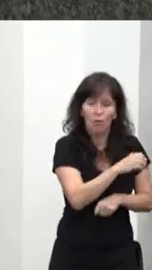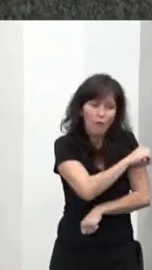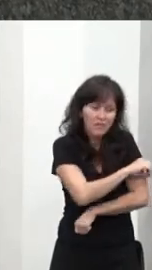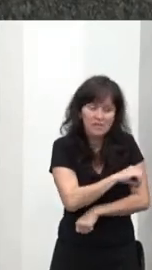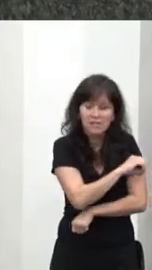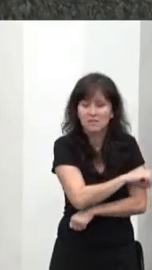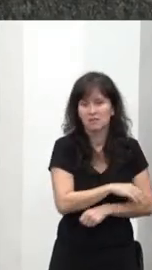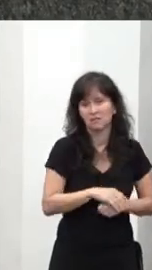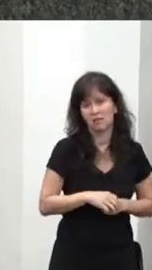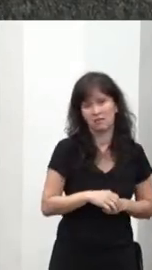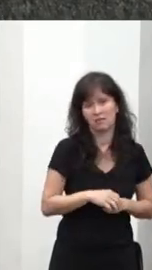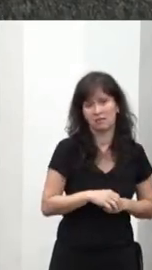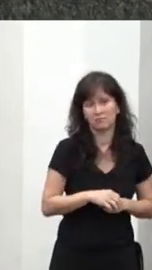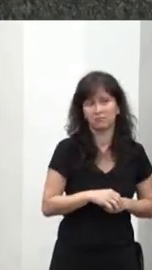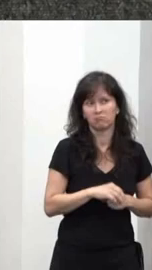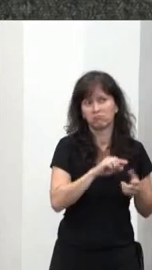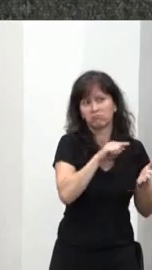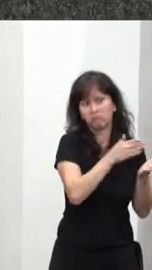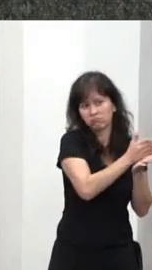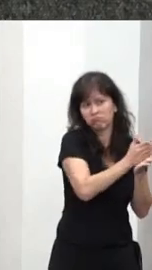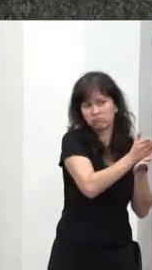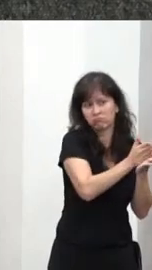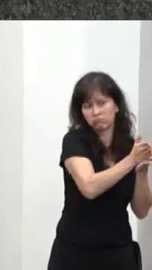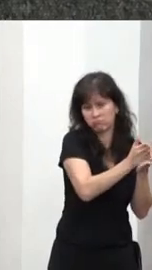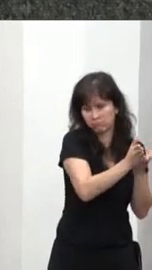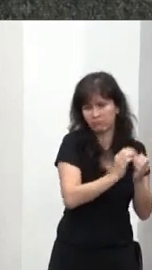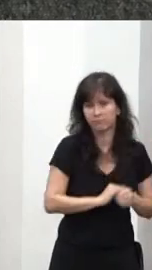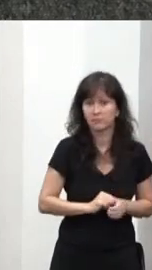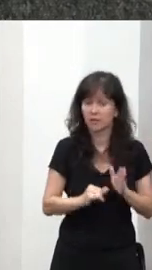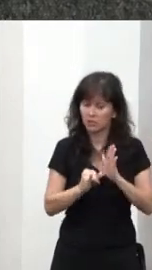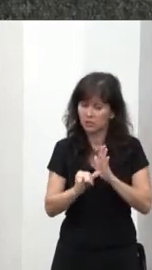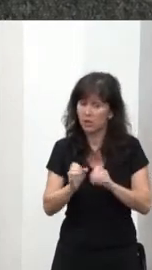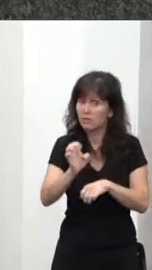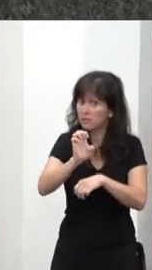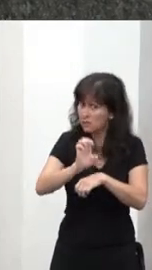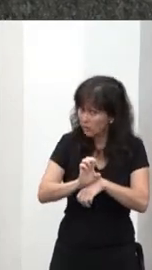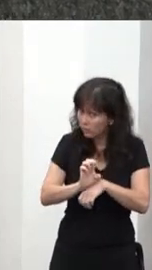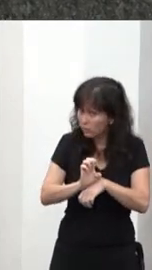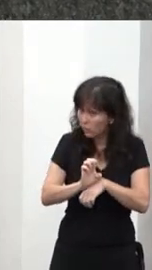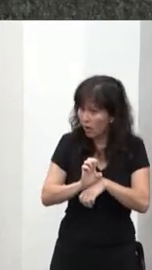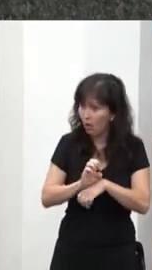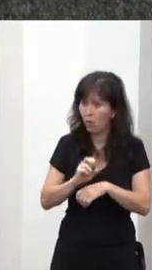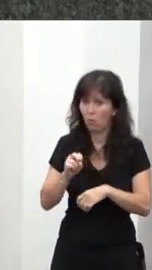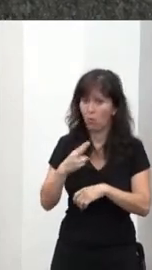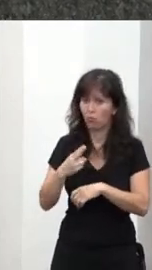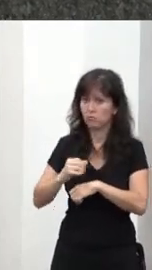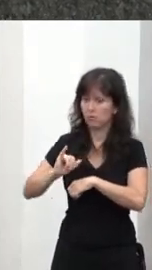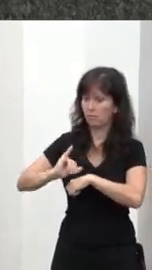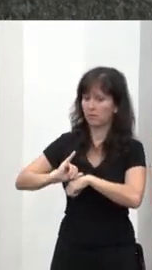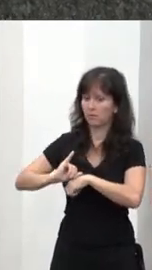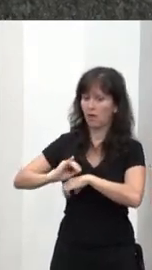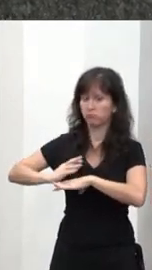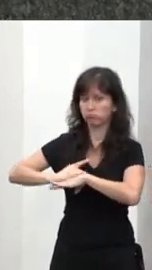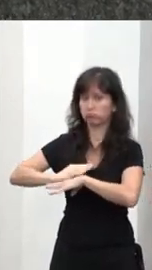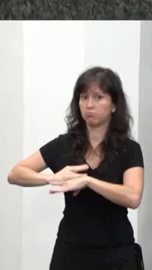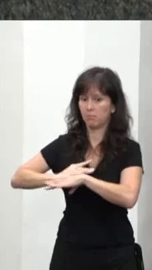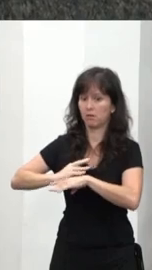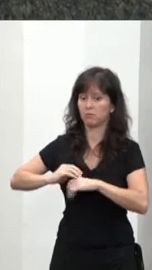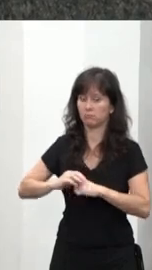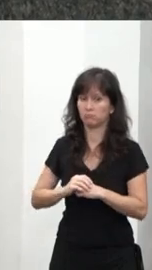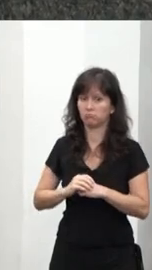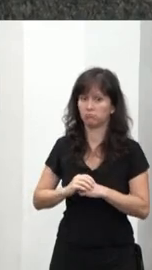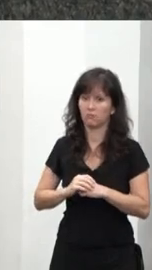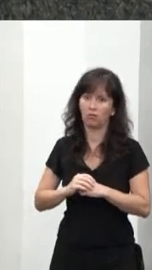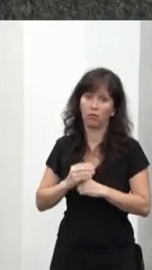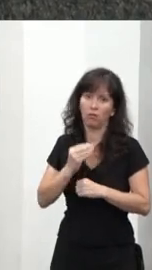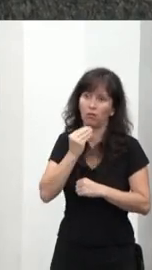de uma maneira mais Ampla tal ele tá estaduais ele traz de capitais mais robustos né naturalmente ninguém vai